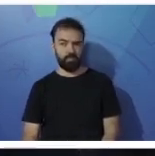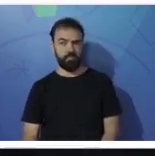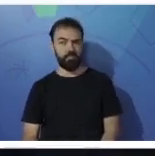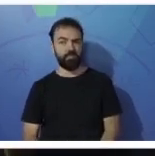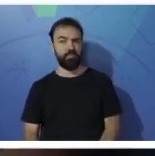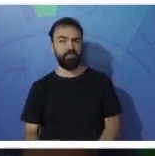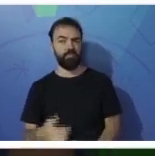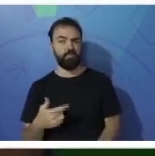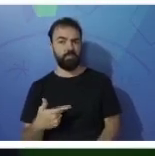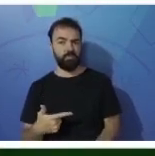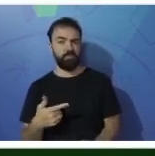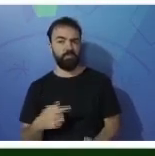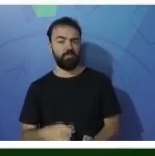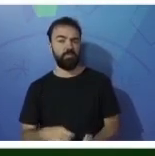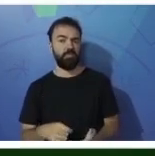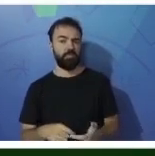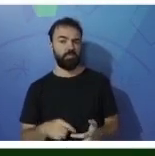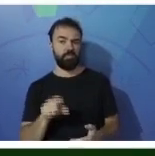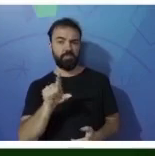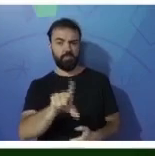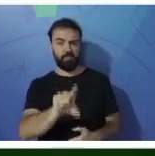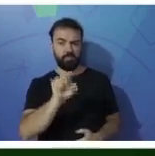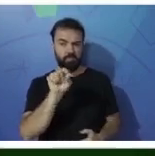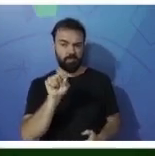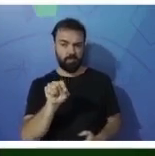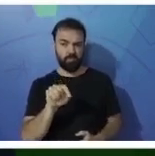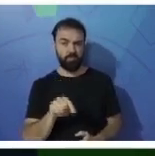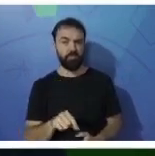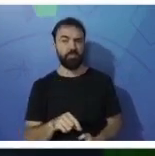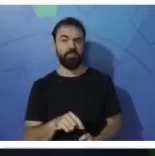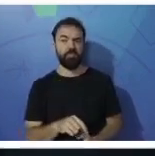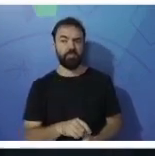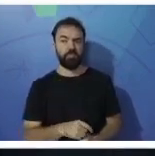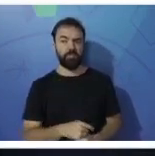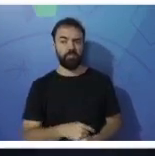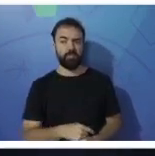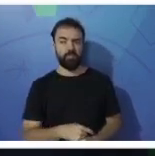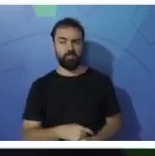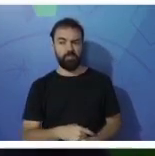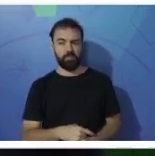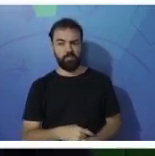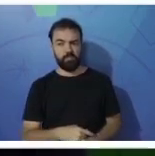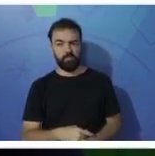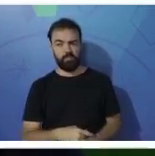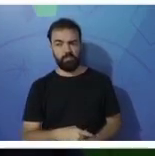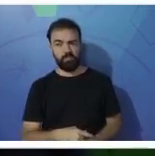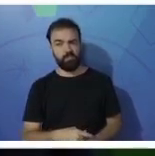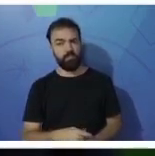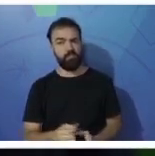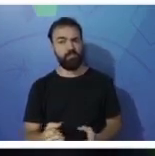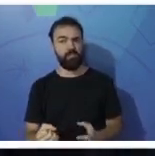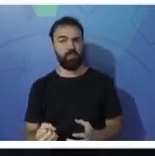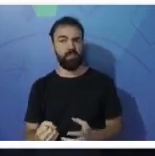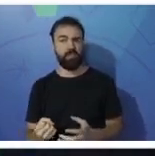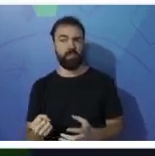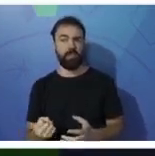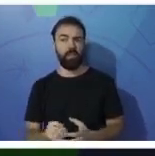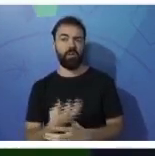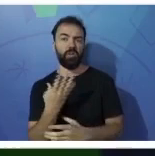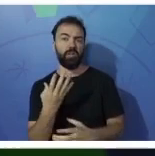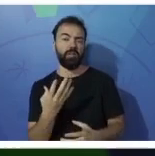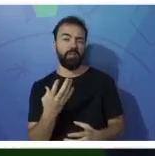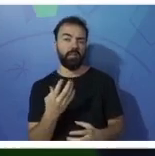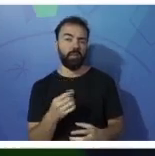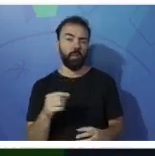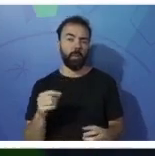7. Assinale o principal, importante fato contado por